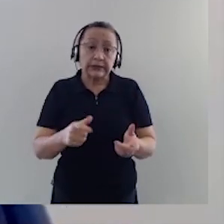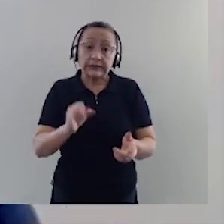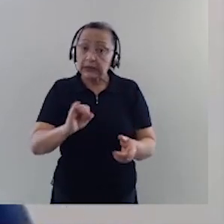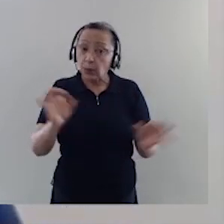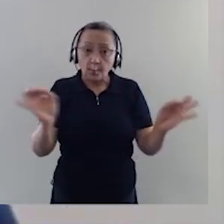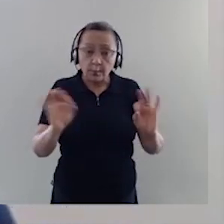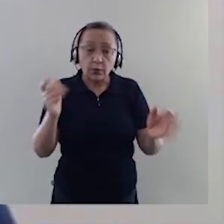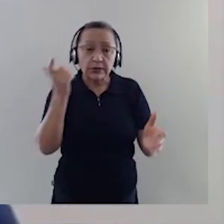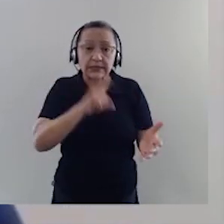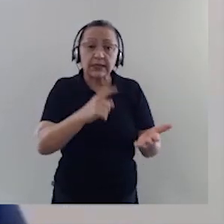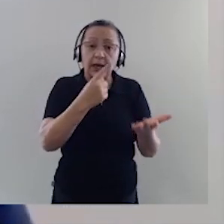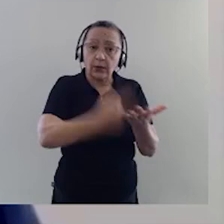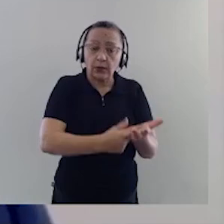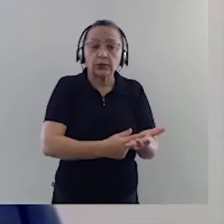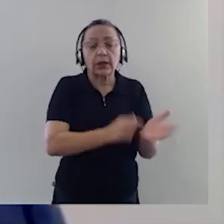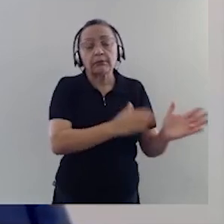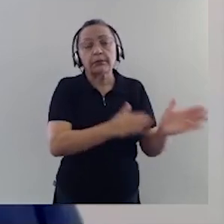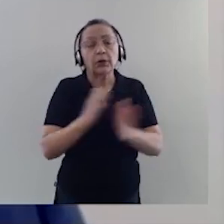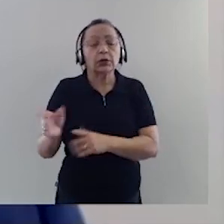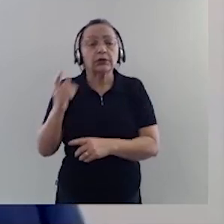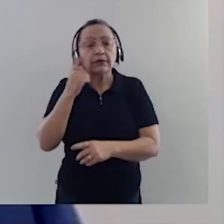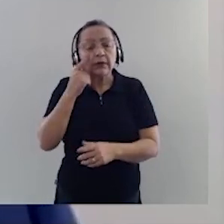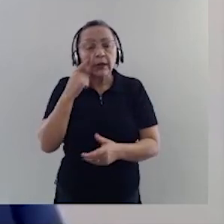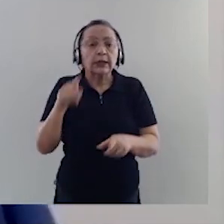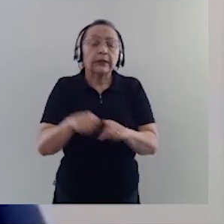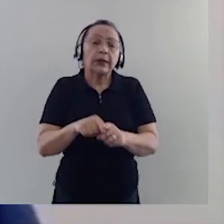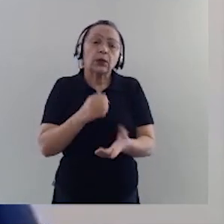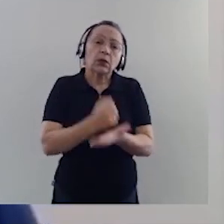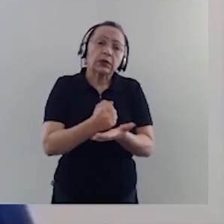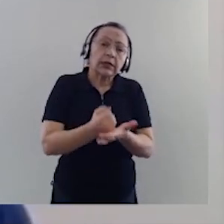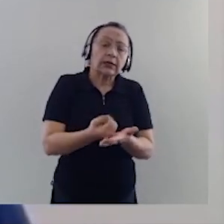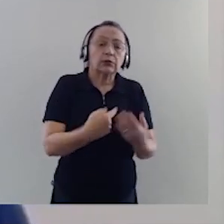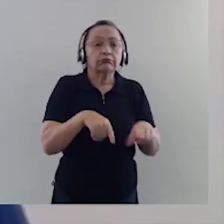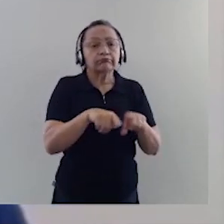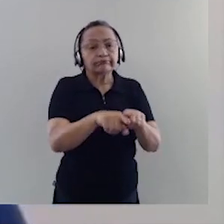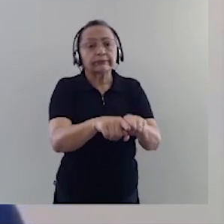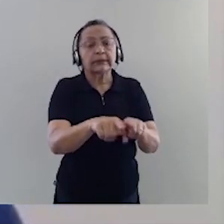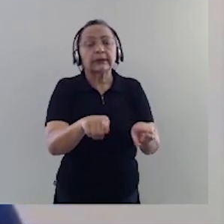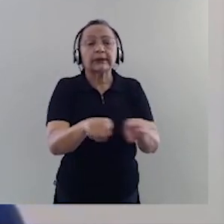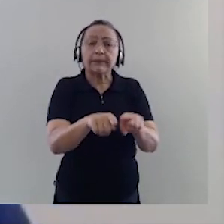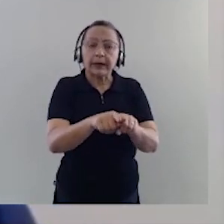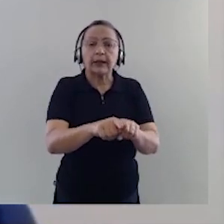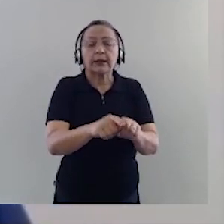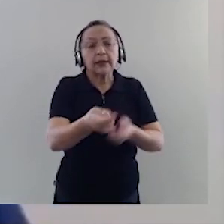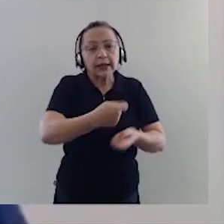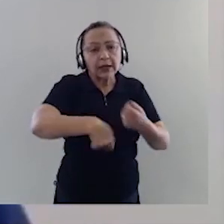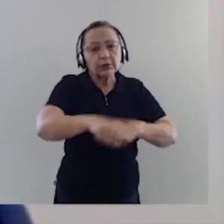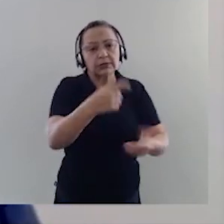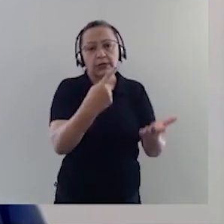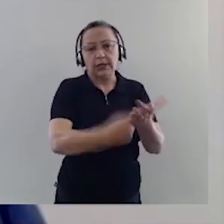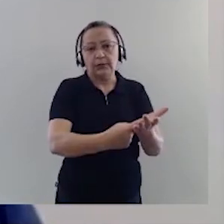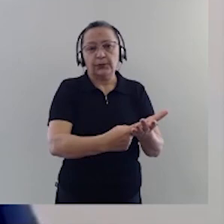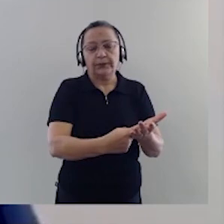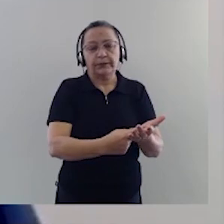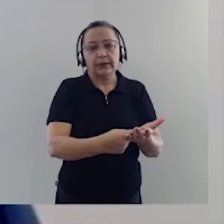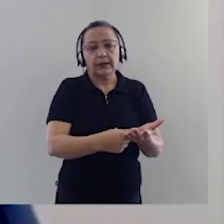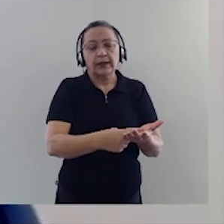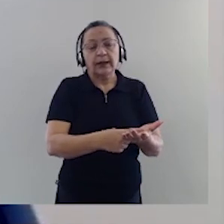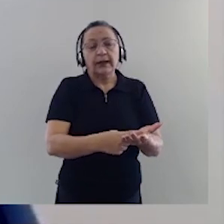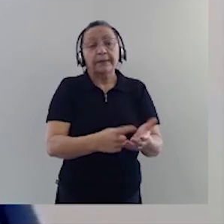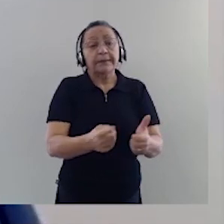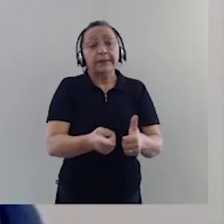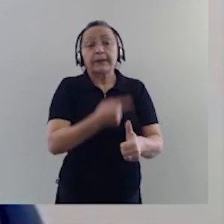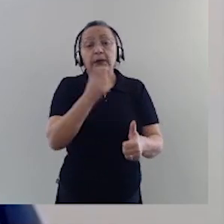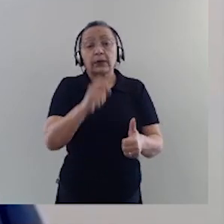contrato de maneira bilateral ou o próprio distrato, isso também de maneira negociada. No primeiro caso, a ideia,